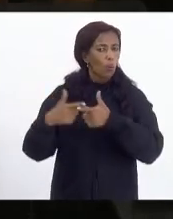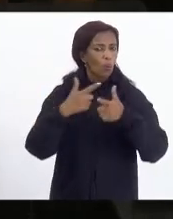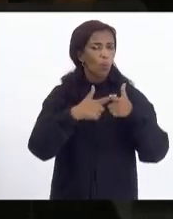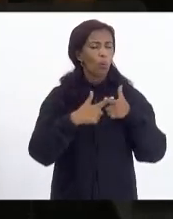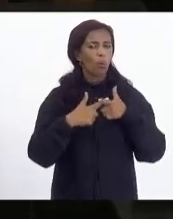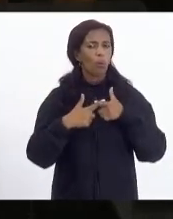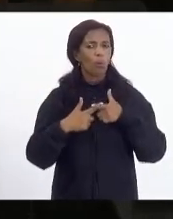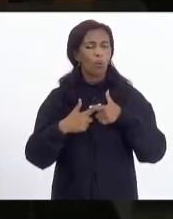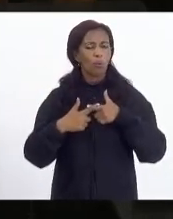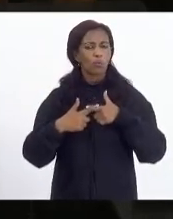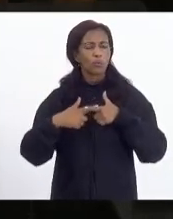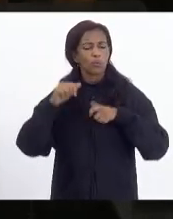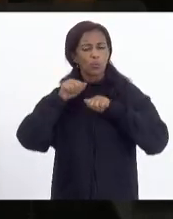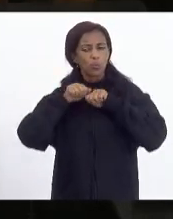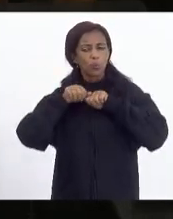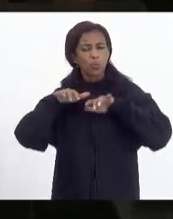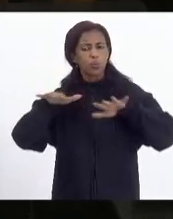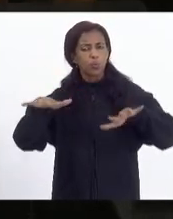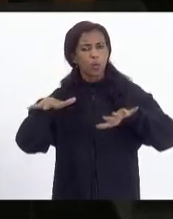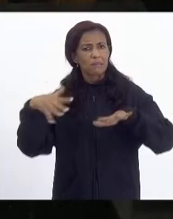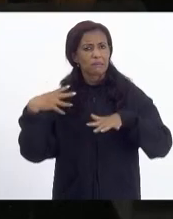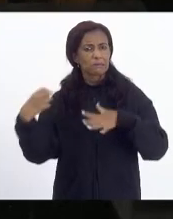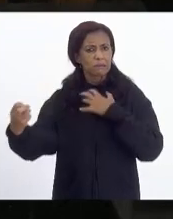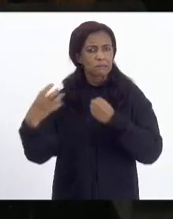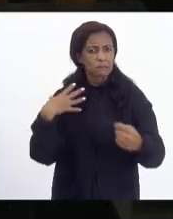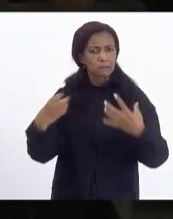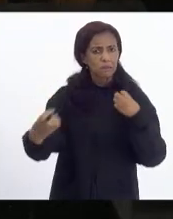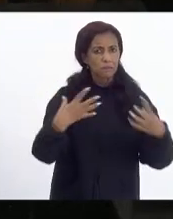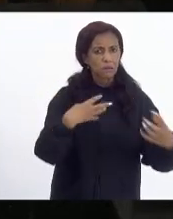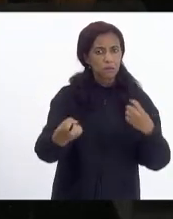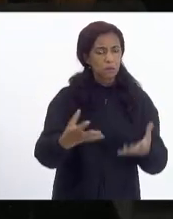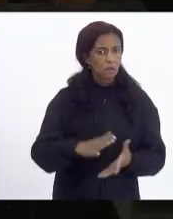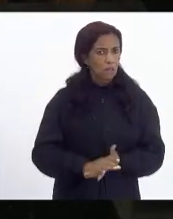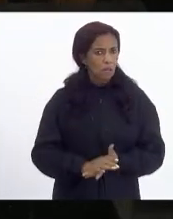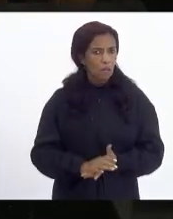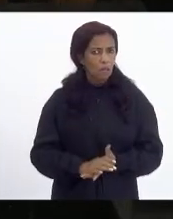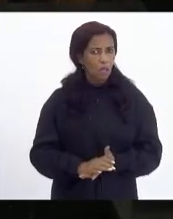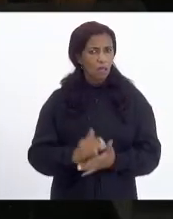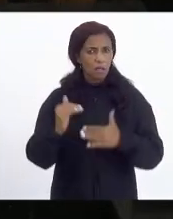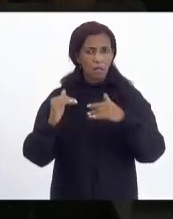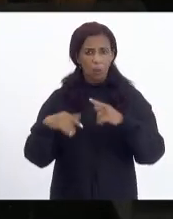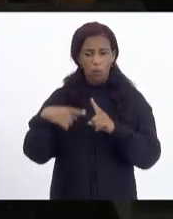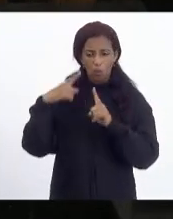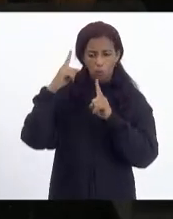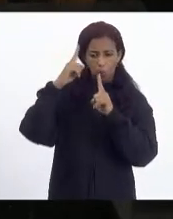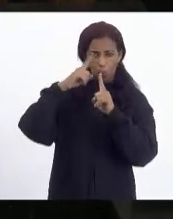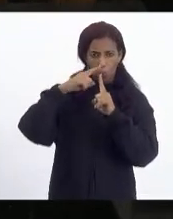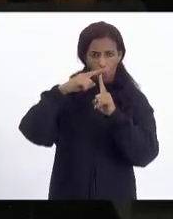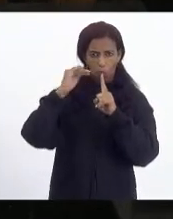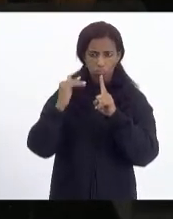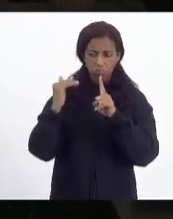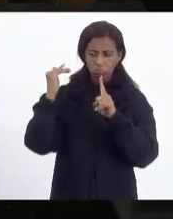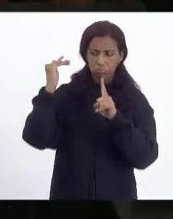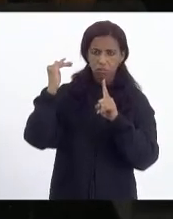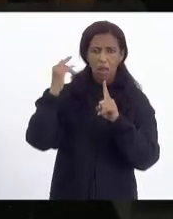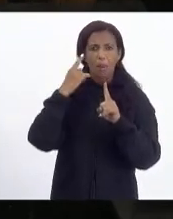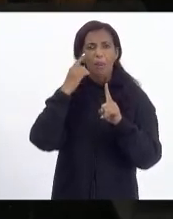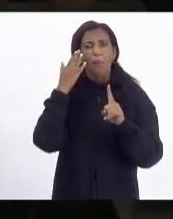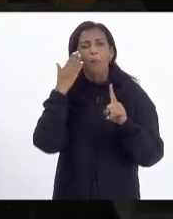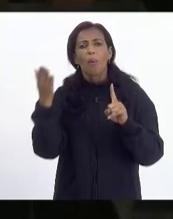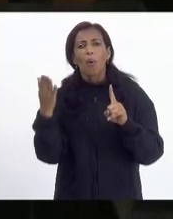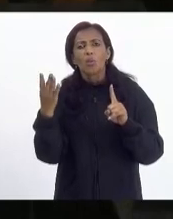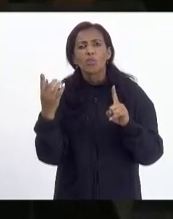E aí é tão persistente acima de um mostro aqui